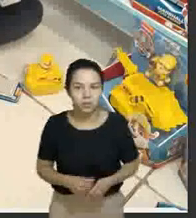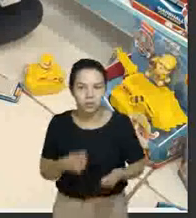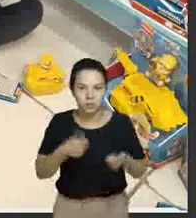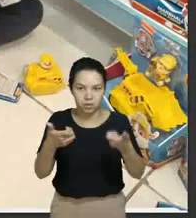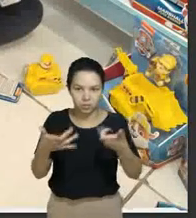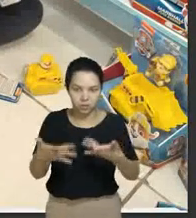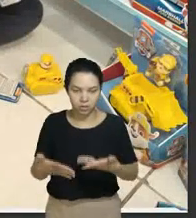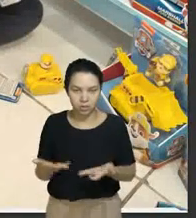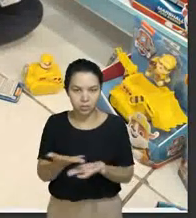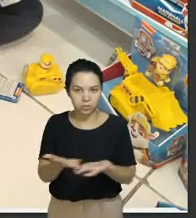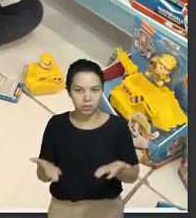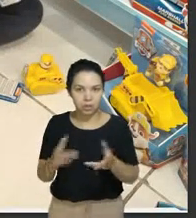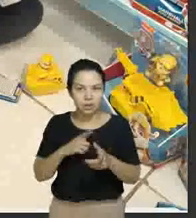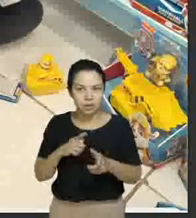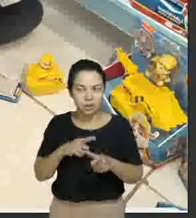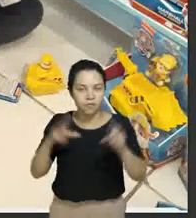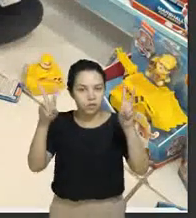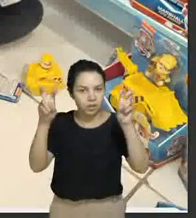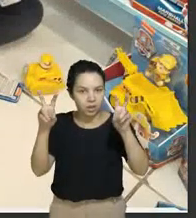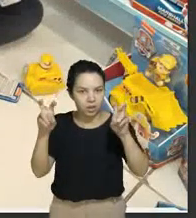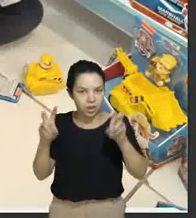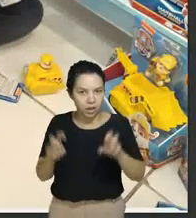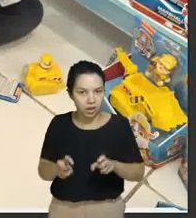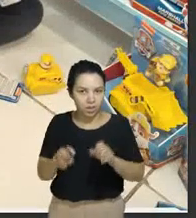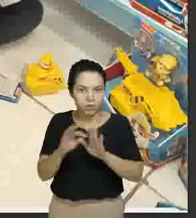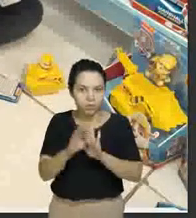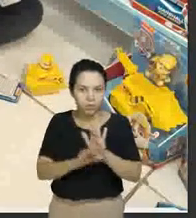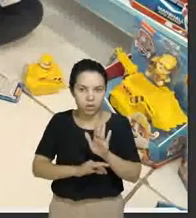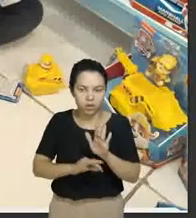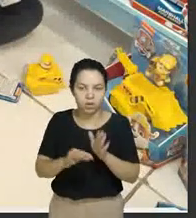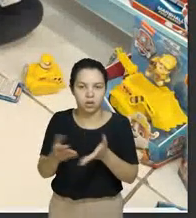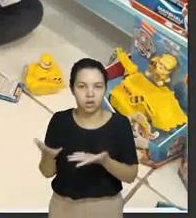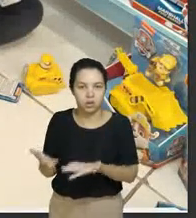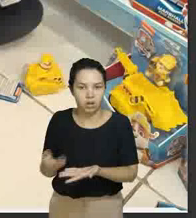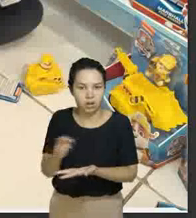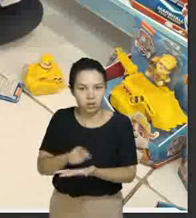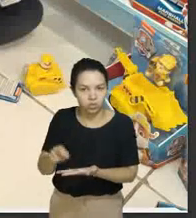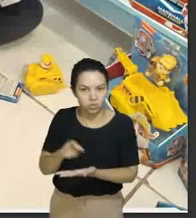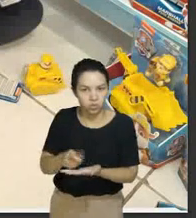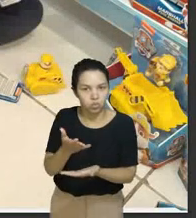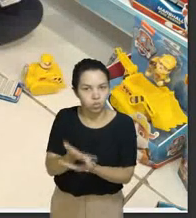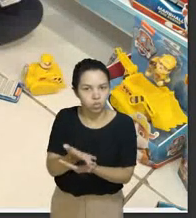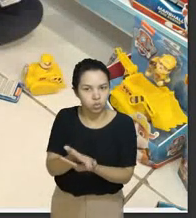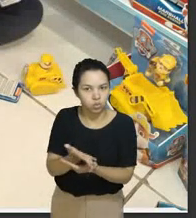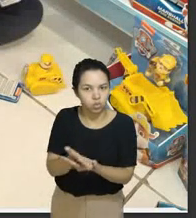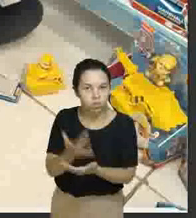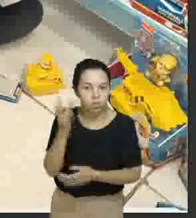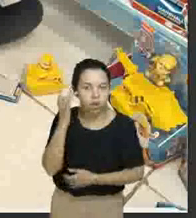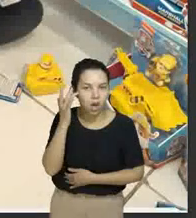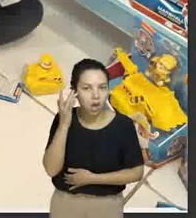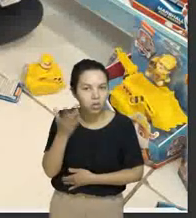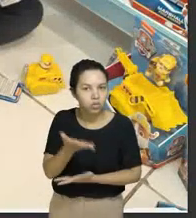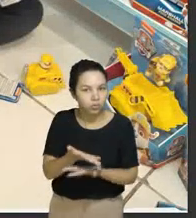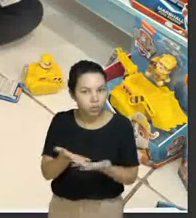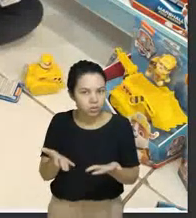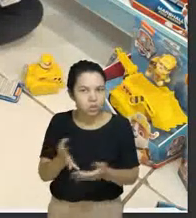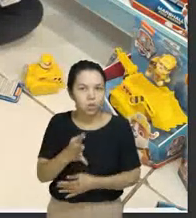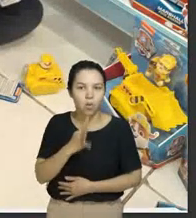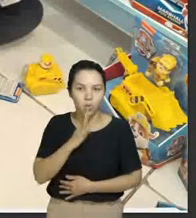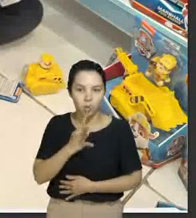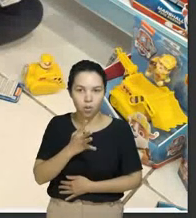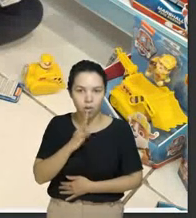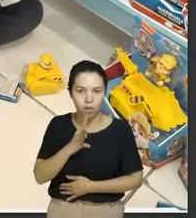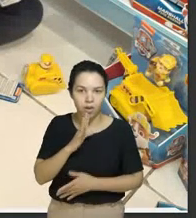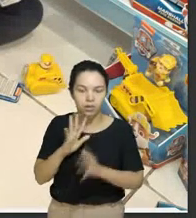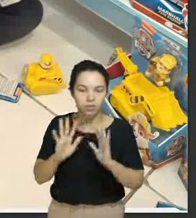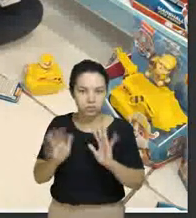várias questões de teoria, de autores e de estudos, que eu acho que todos vocês já conhecem, né? Mas